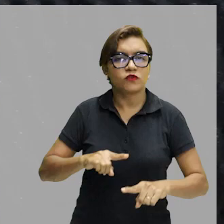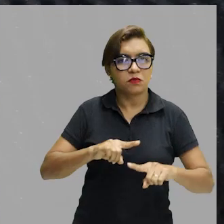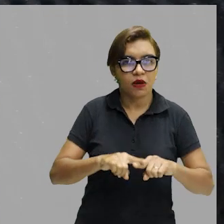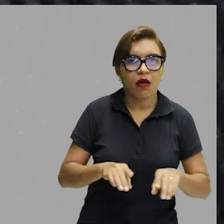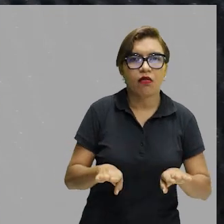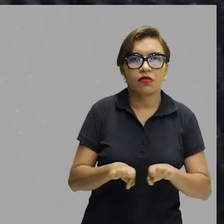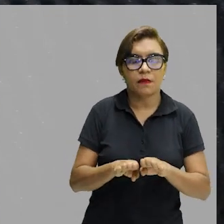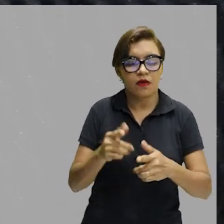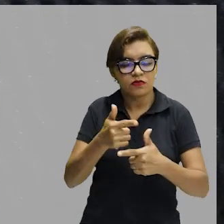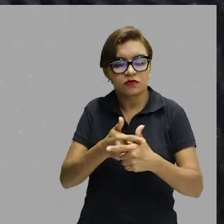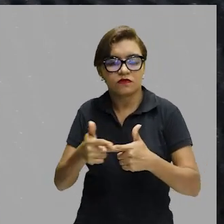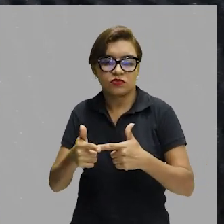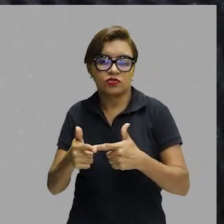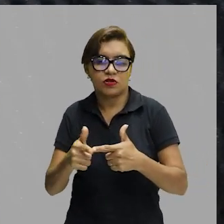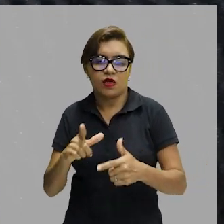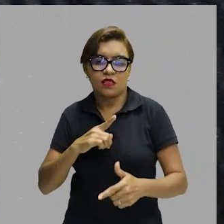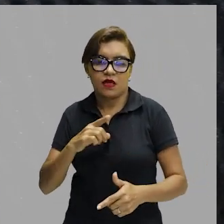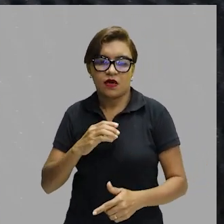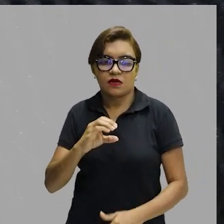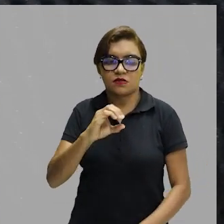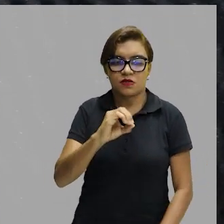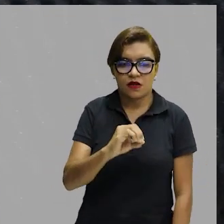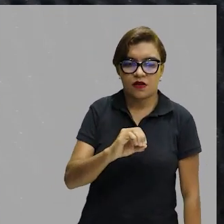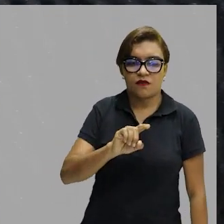vamos chegar a